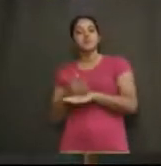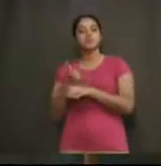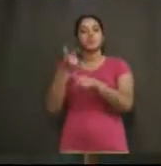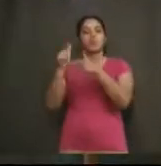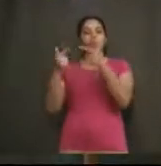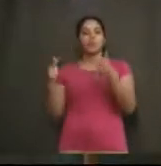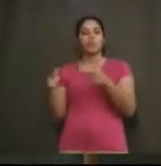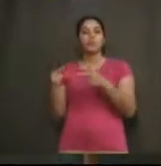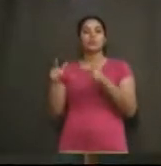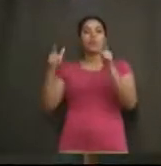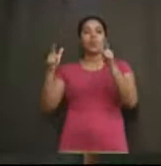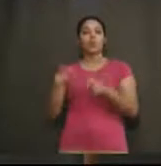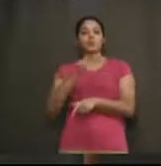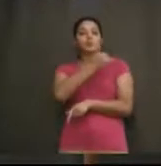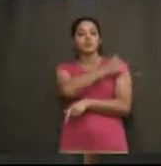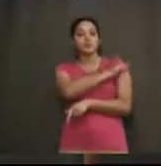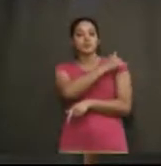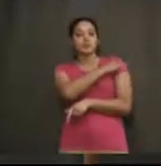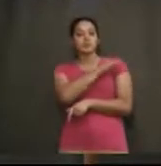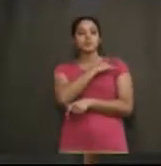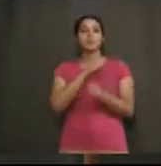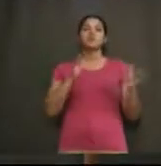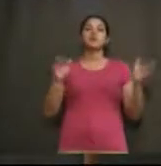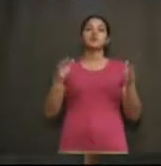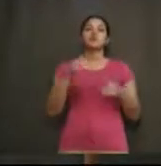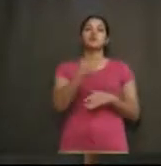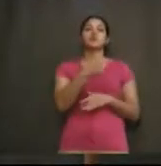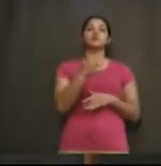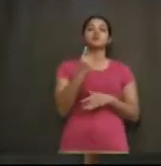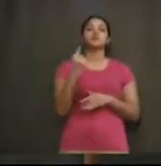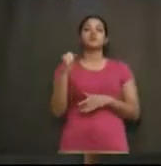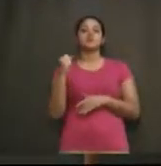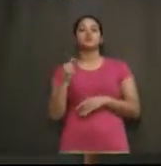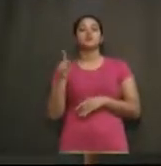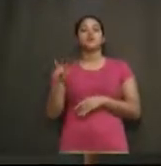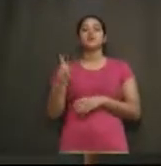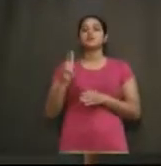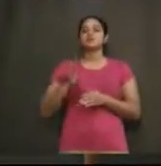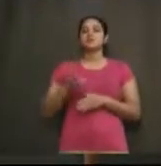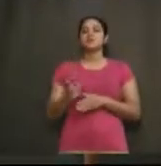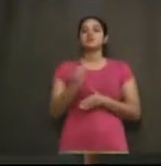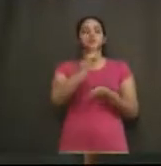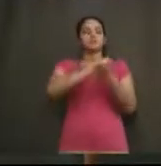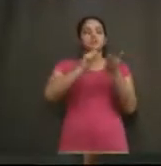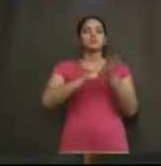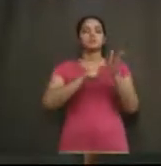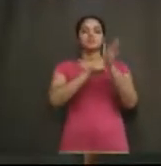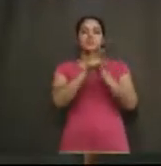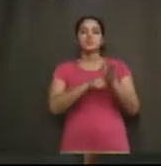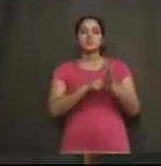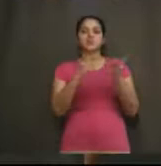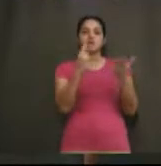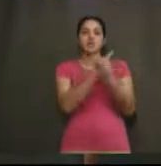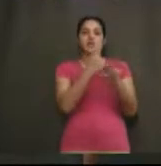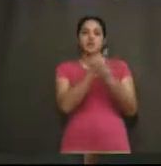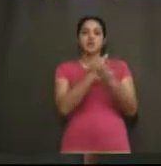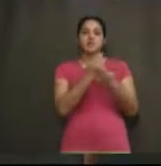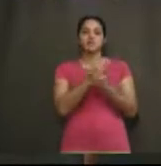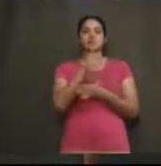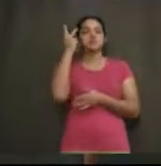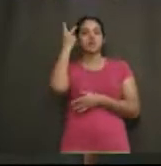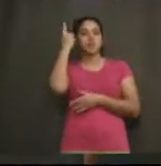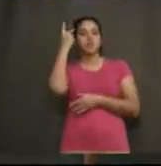Janeiro, de 1º a 9 de agosto de 2018. Escreve semanalmente sobre matemática na Folha de São Paulo. É com